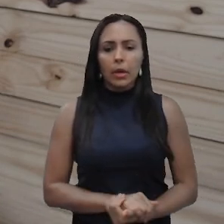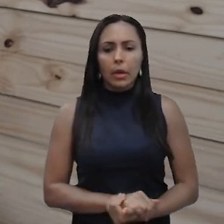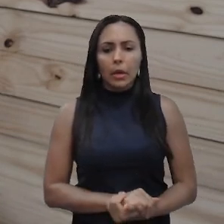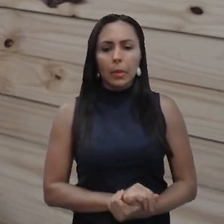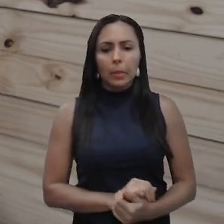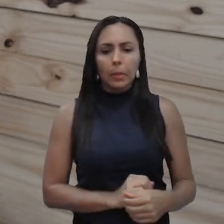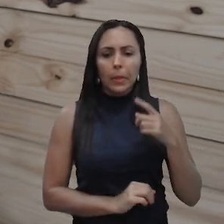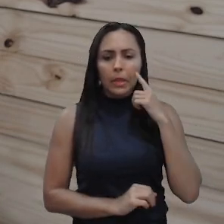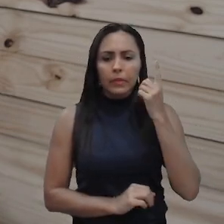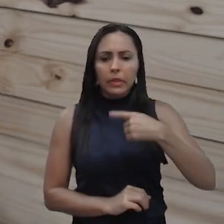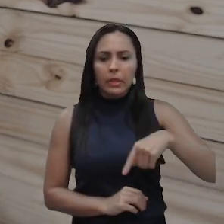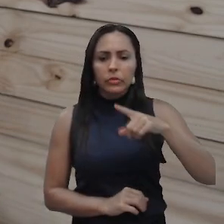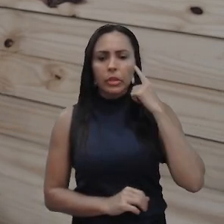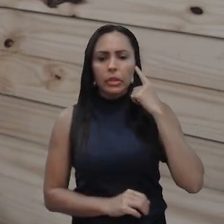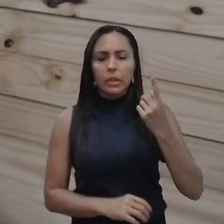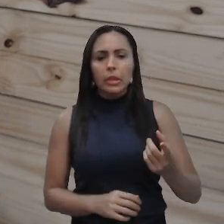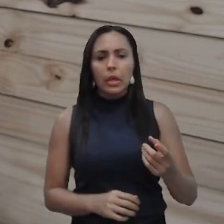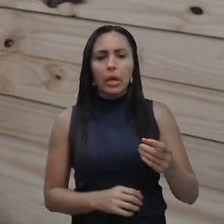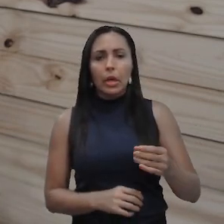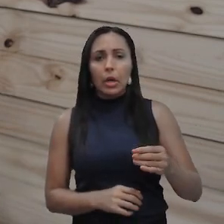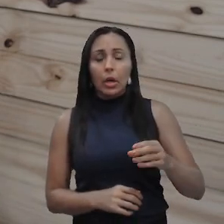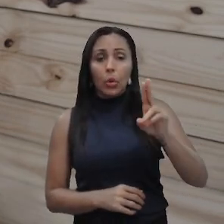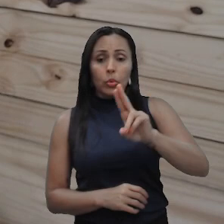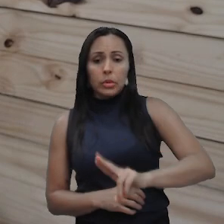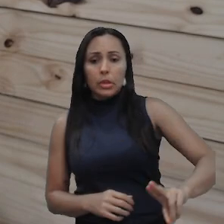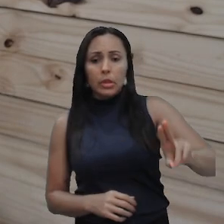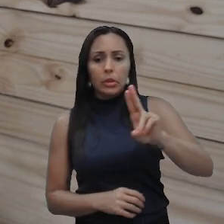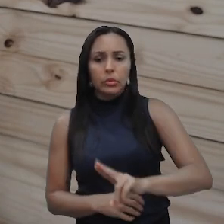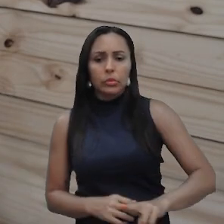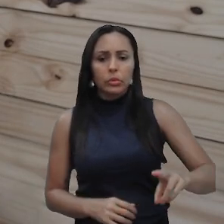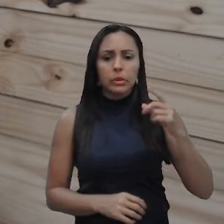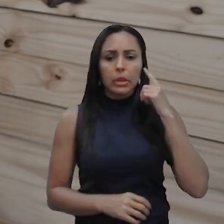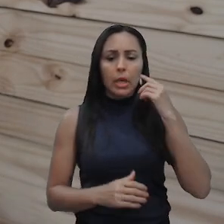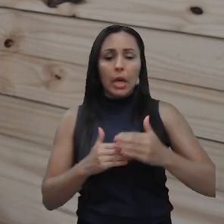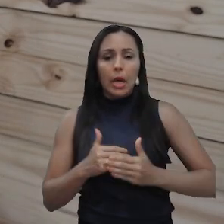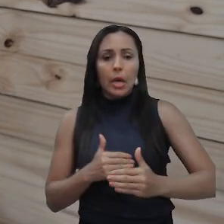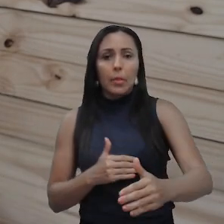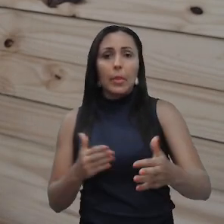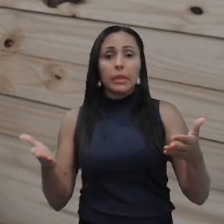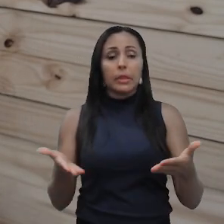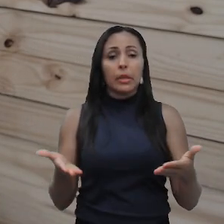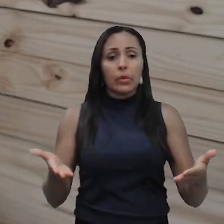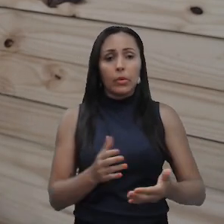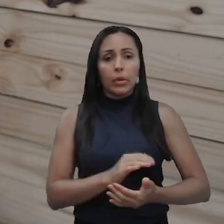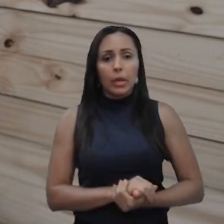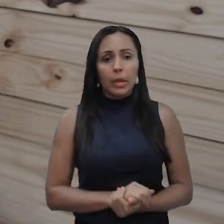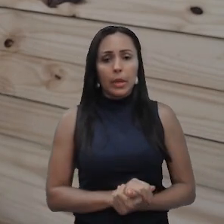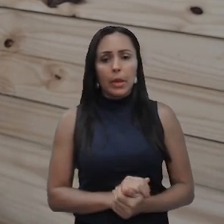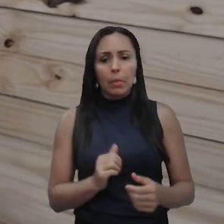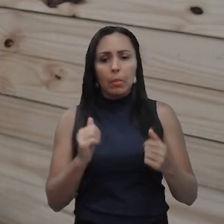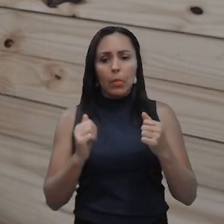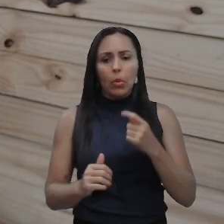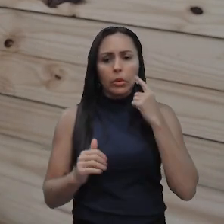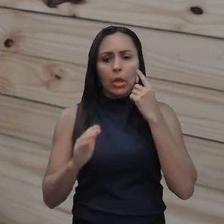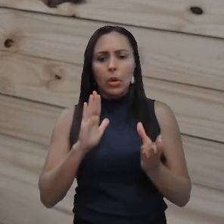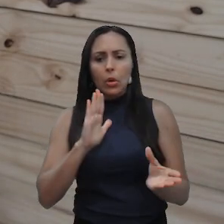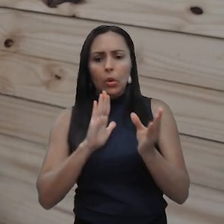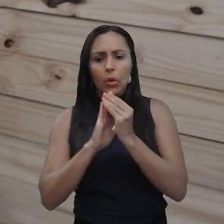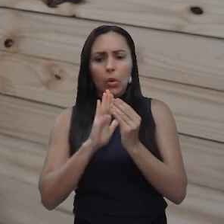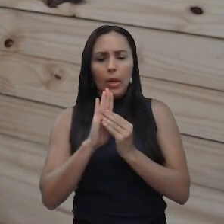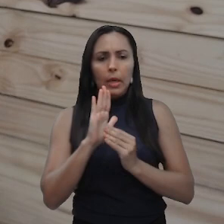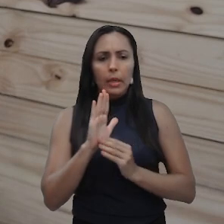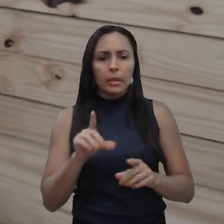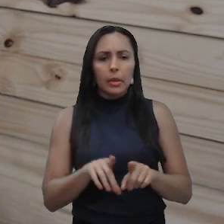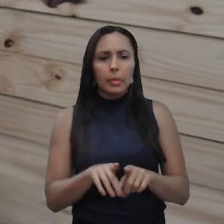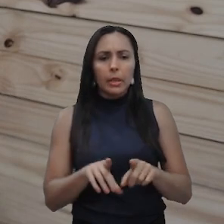que você vai utilizar para fazer diagramações, né? Enfim, a partir de agora, ou se já está utilizando, você pode colocar essa malha que se chama o grid. E a gente vai